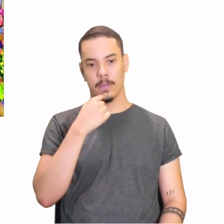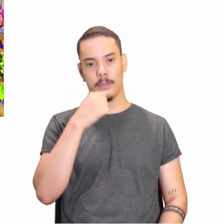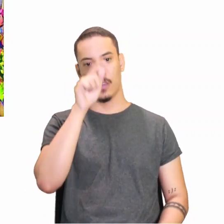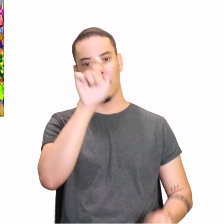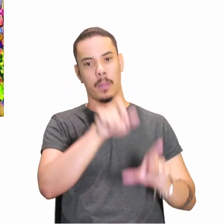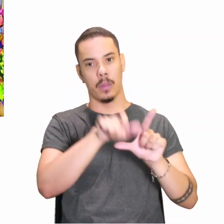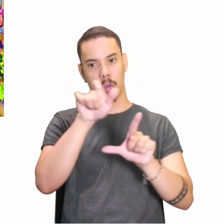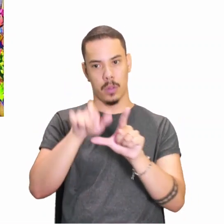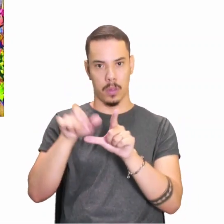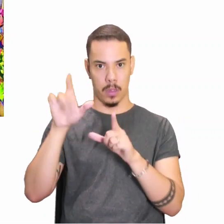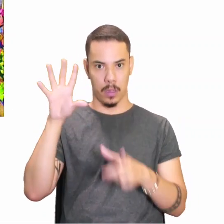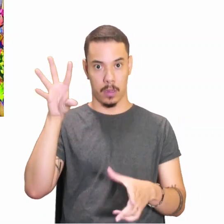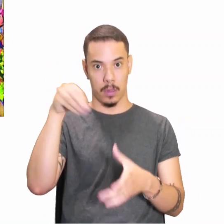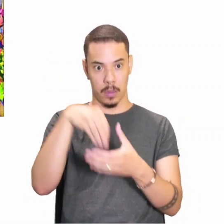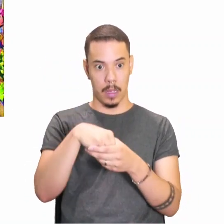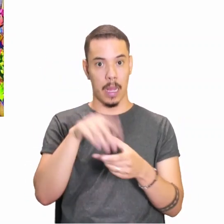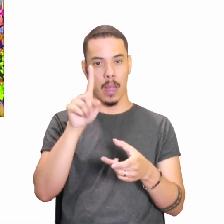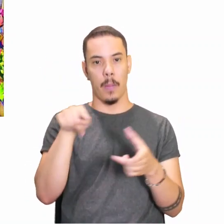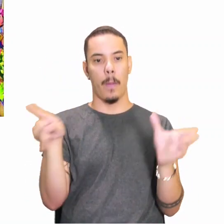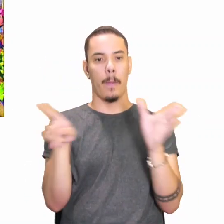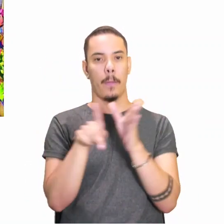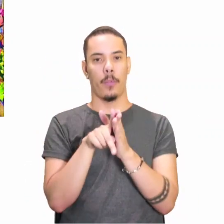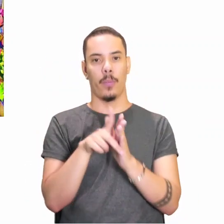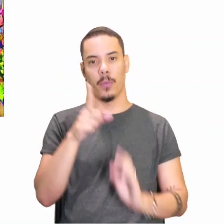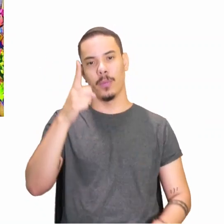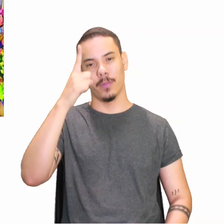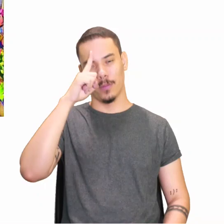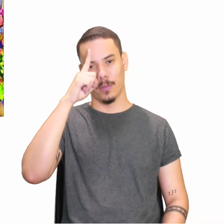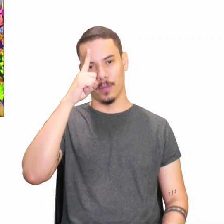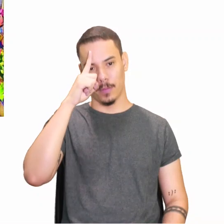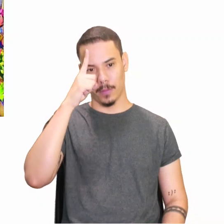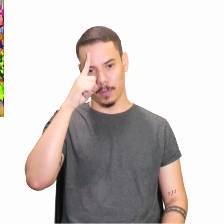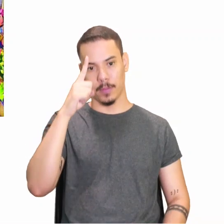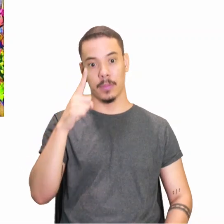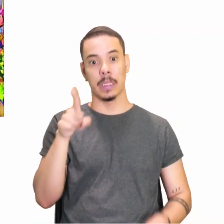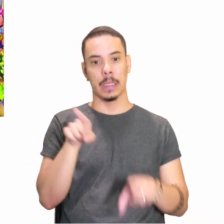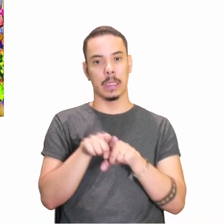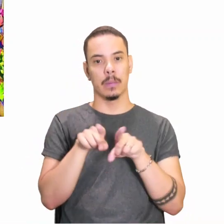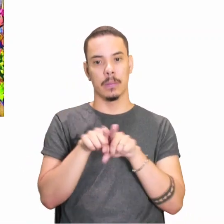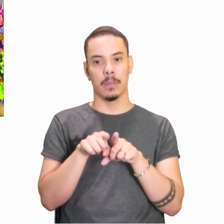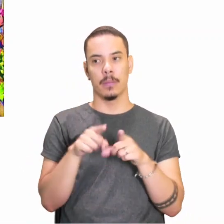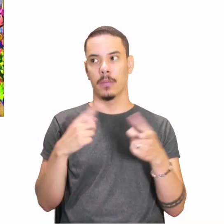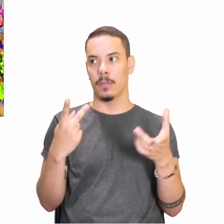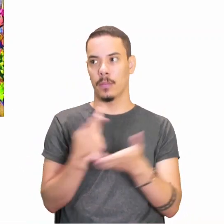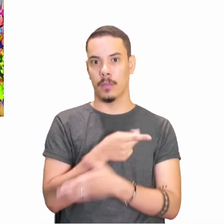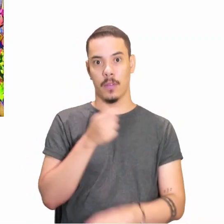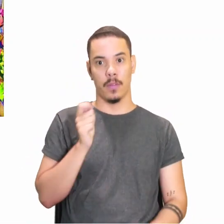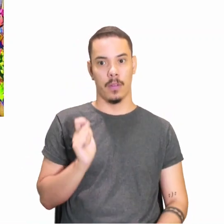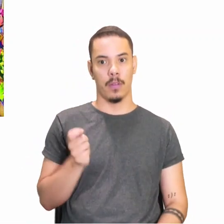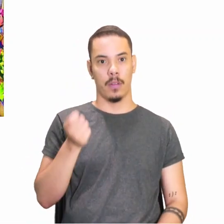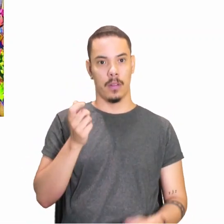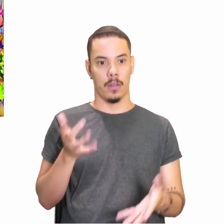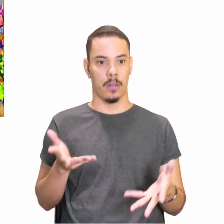essa narrativa são do próprio cotidiano, tá? Além dos contos de fada, contos fantásticos, nós vamos ter os